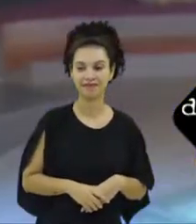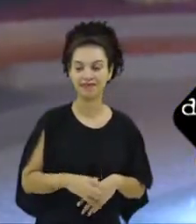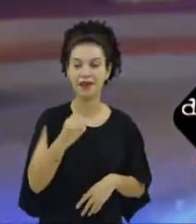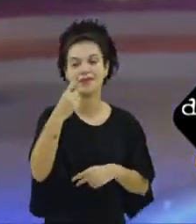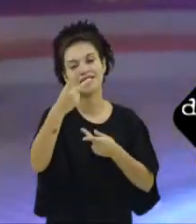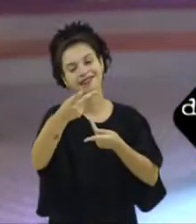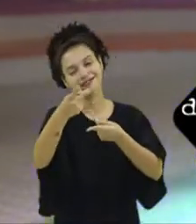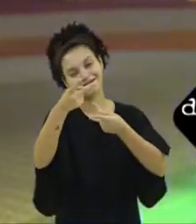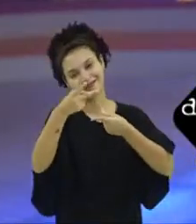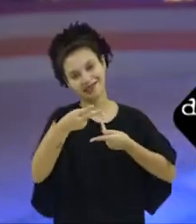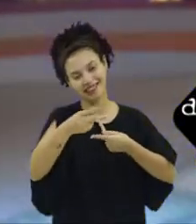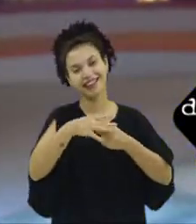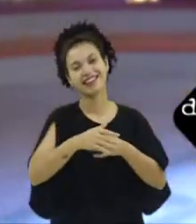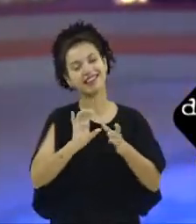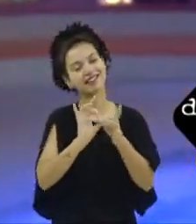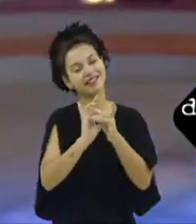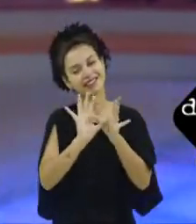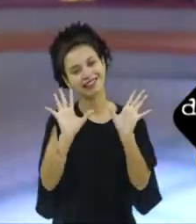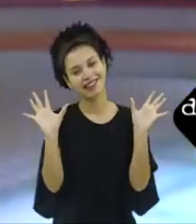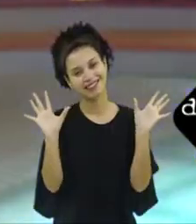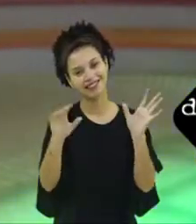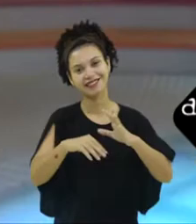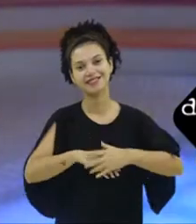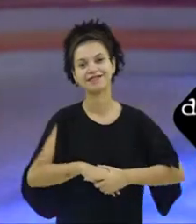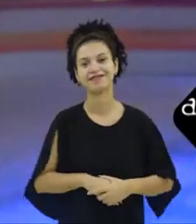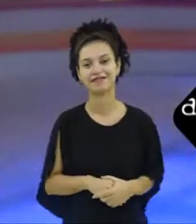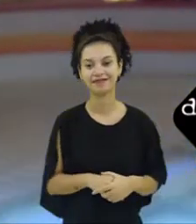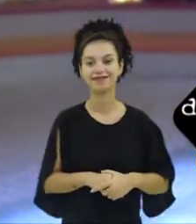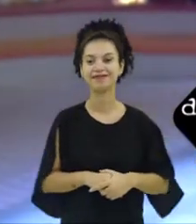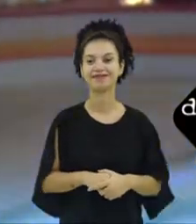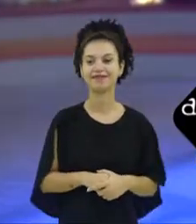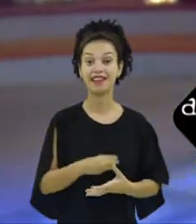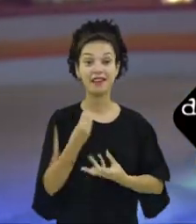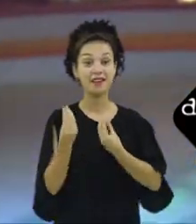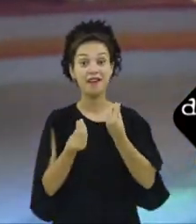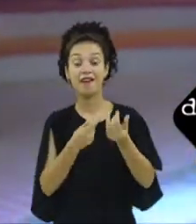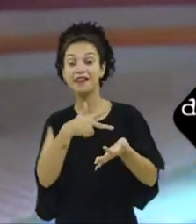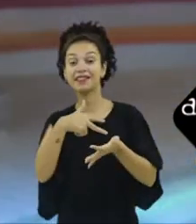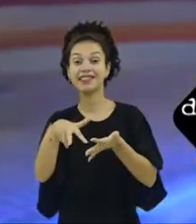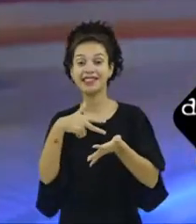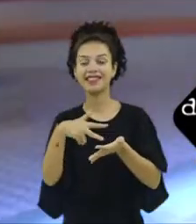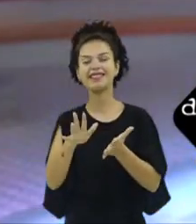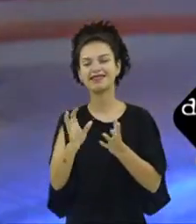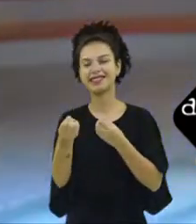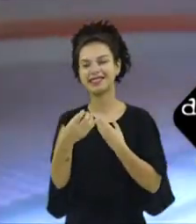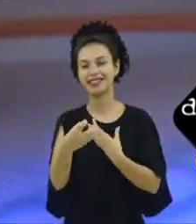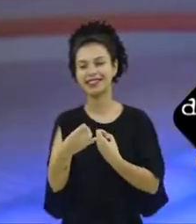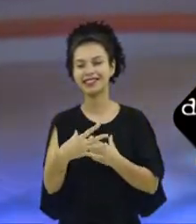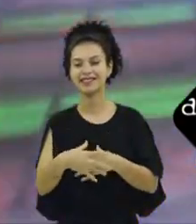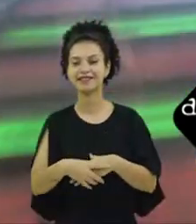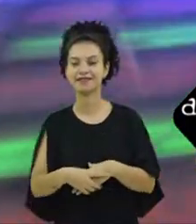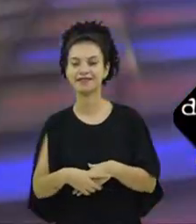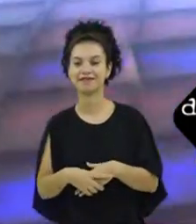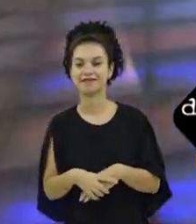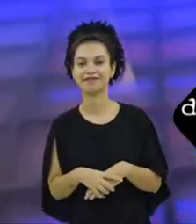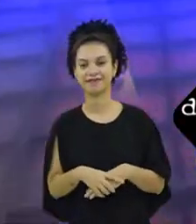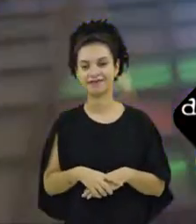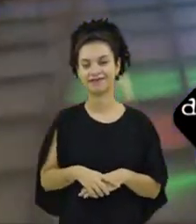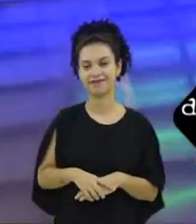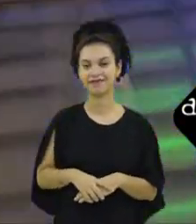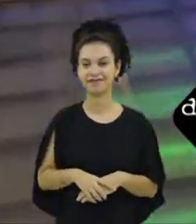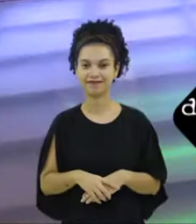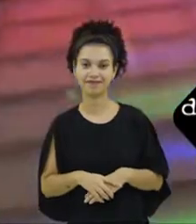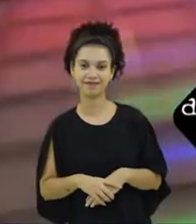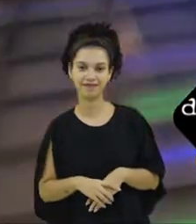sempre assim, é sempre assim. Fico bobo protetor, vou correndo até você, esquecendo de mim.